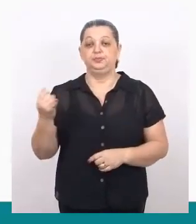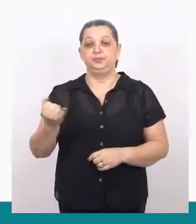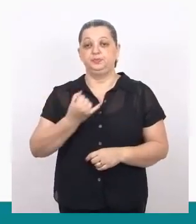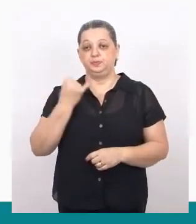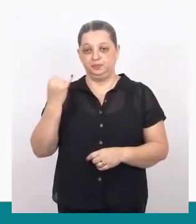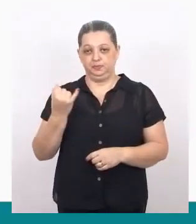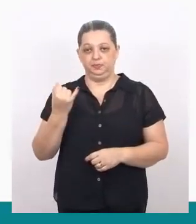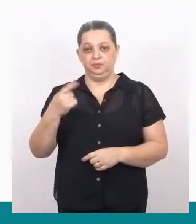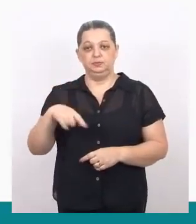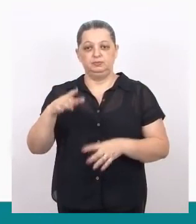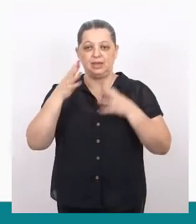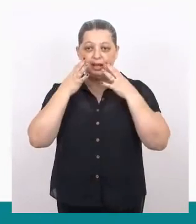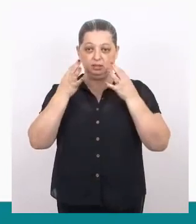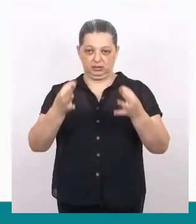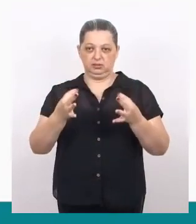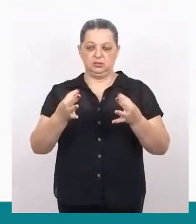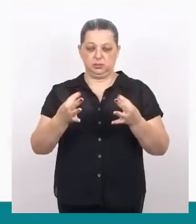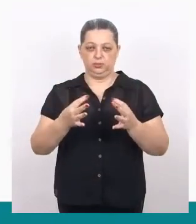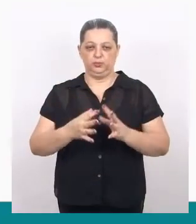se atentem a isso.